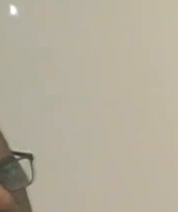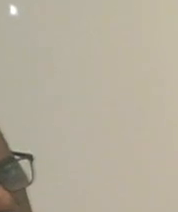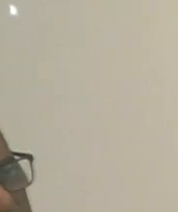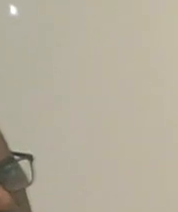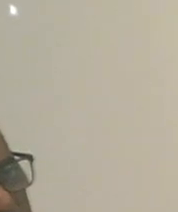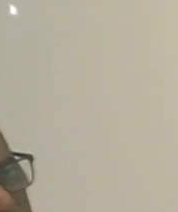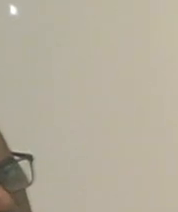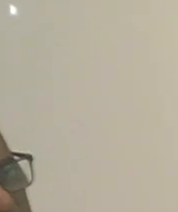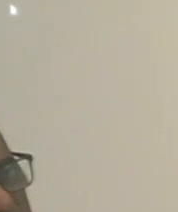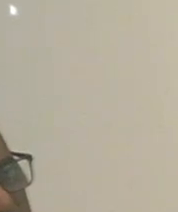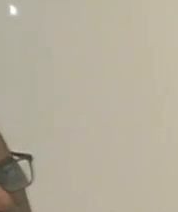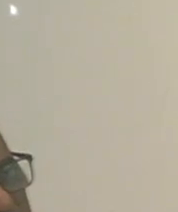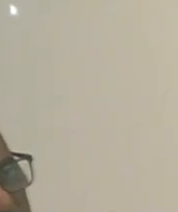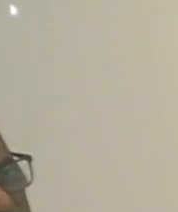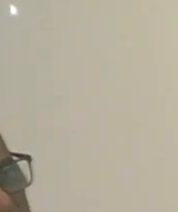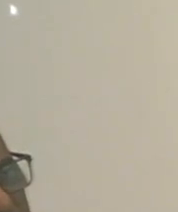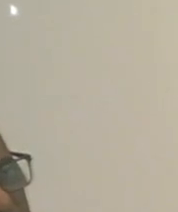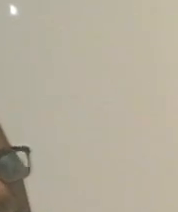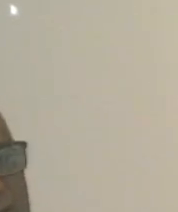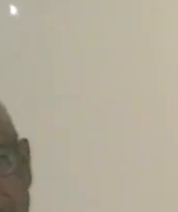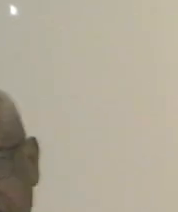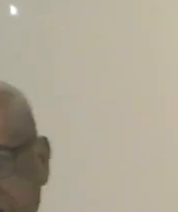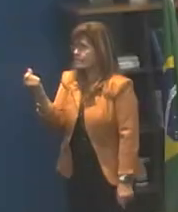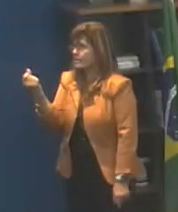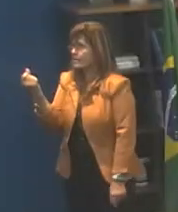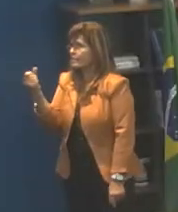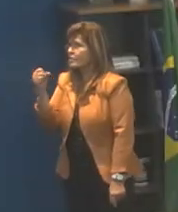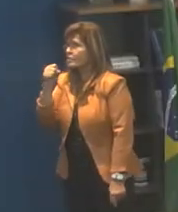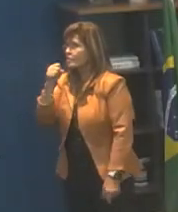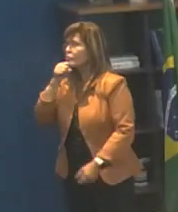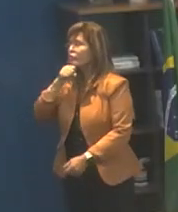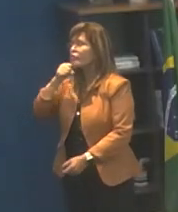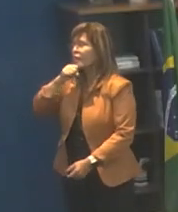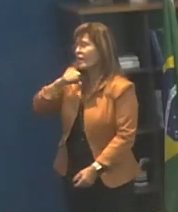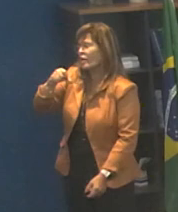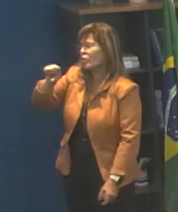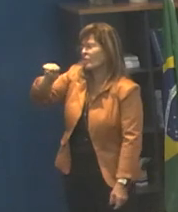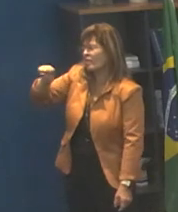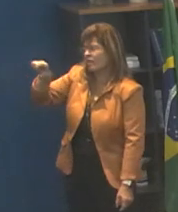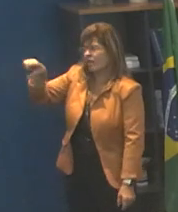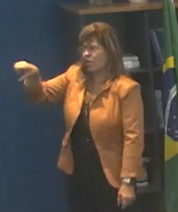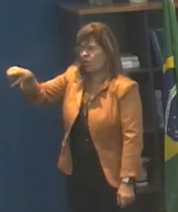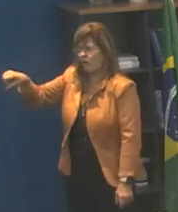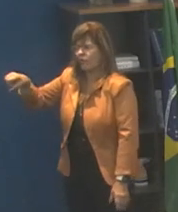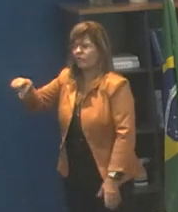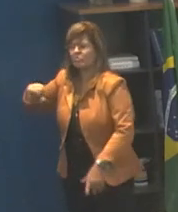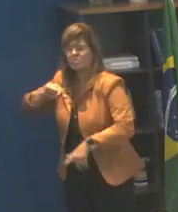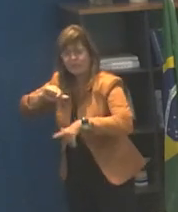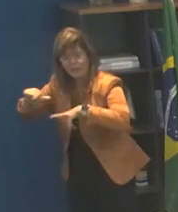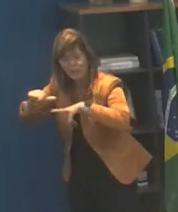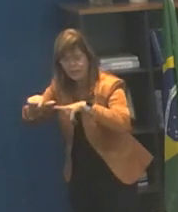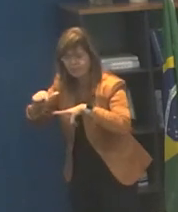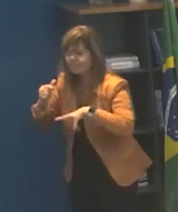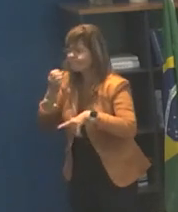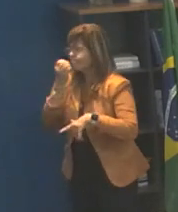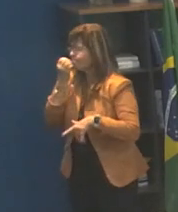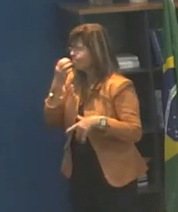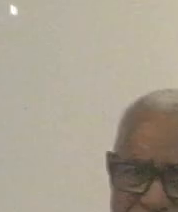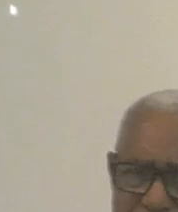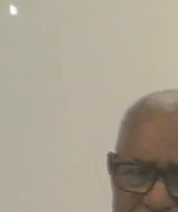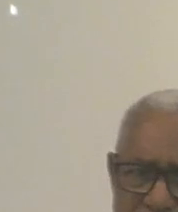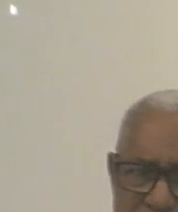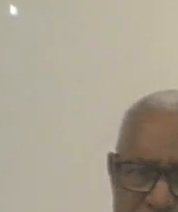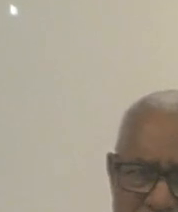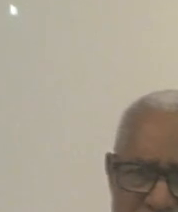6 anos. O mais velho tem 89. É um trabalho muito legal, é um trabalho muito gratificante, que me